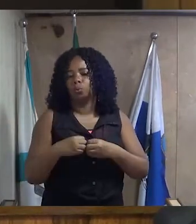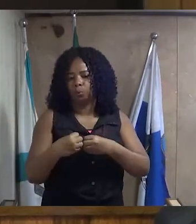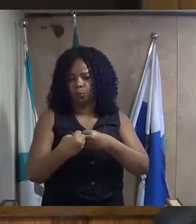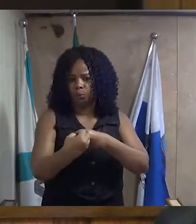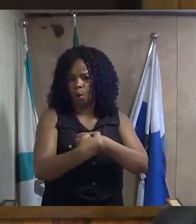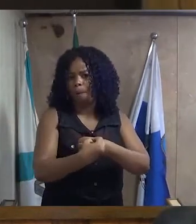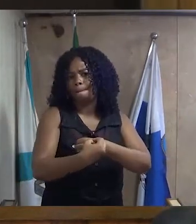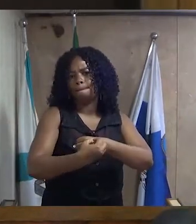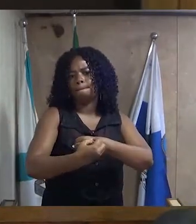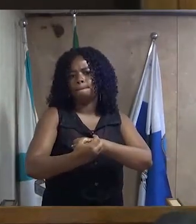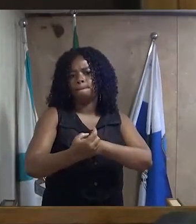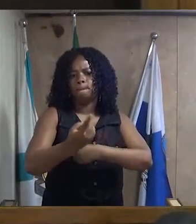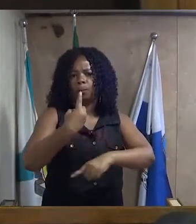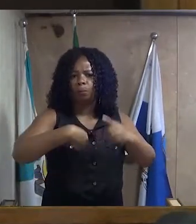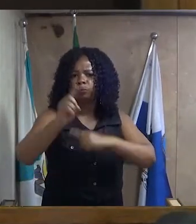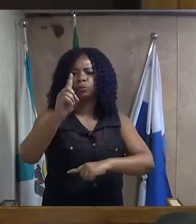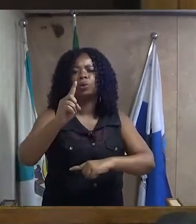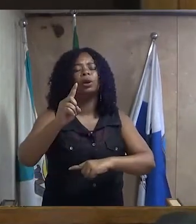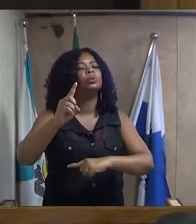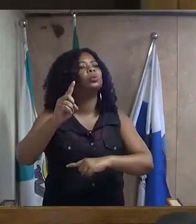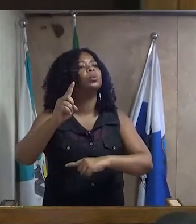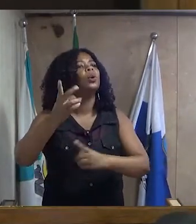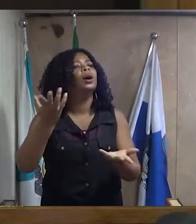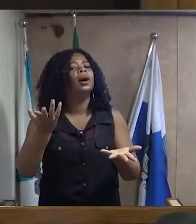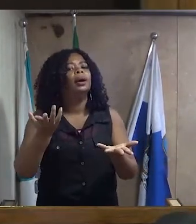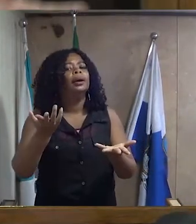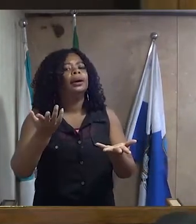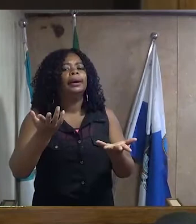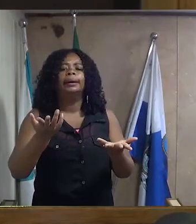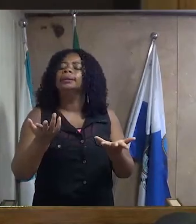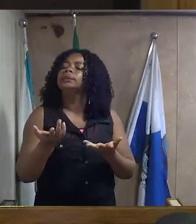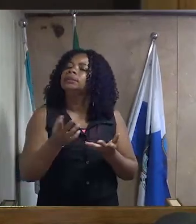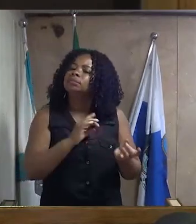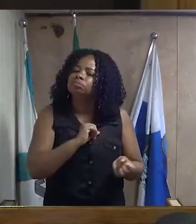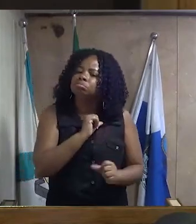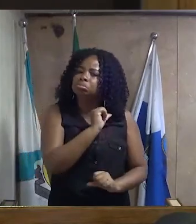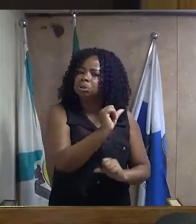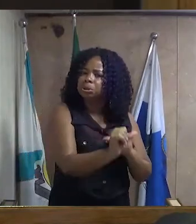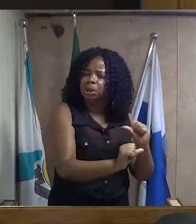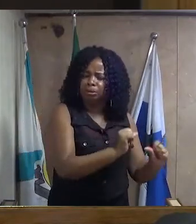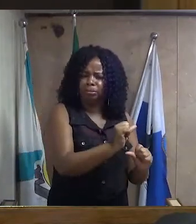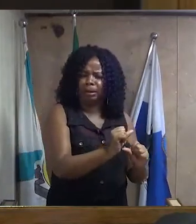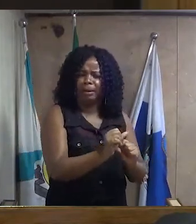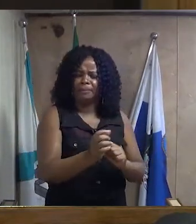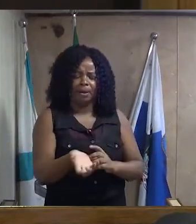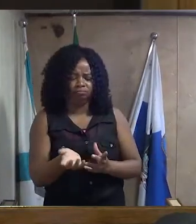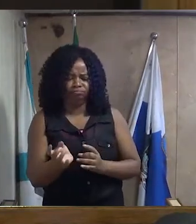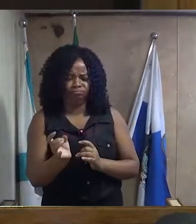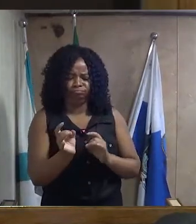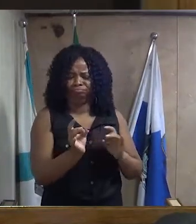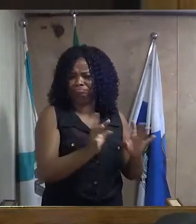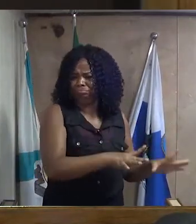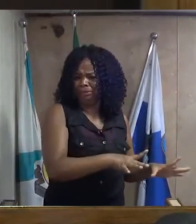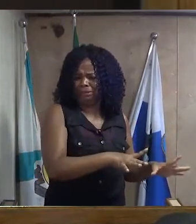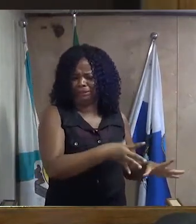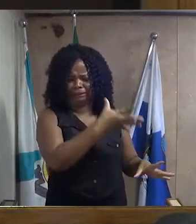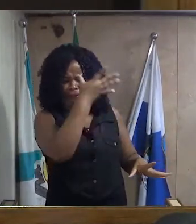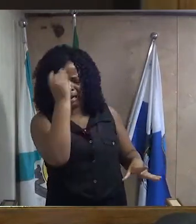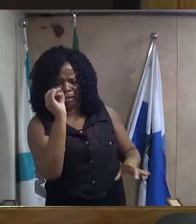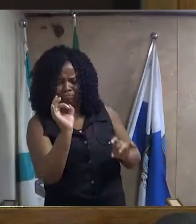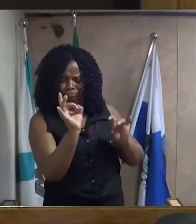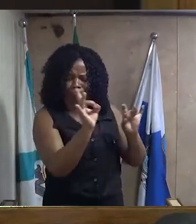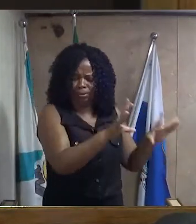ao progresso. Saímos do estado de abandono e de esquecimento